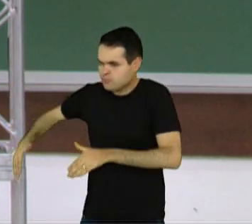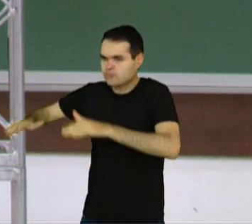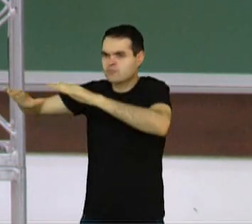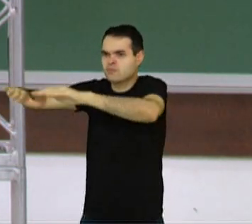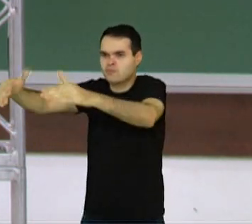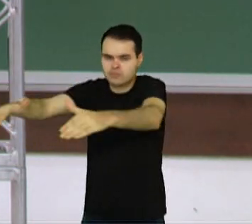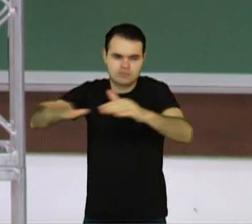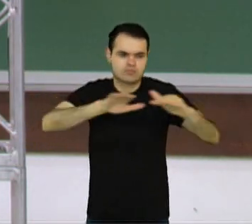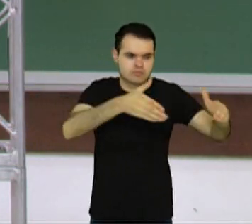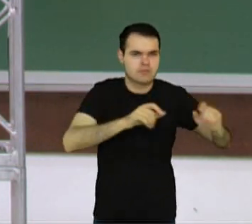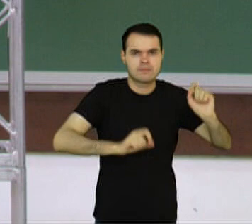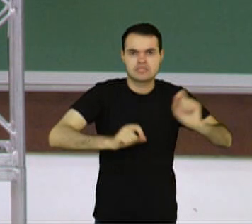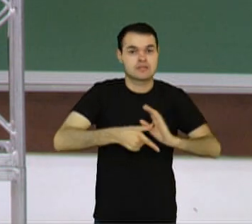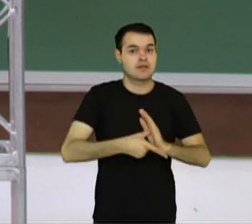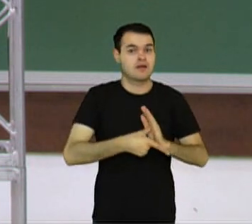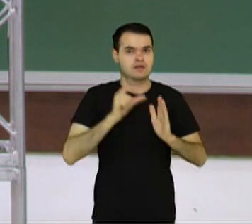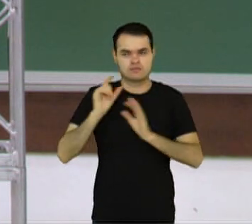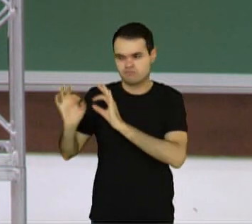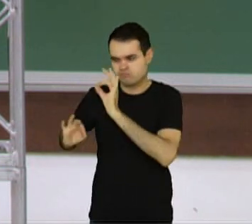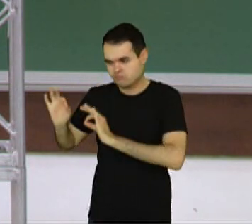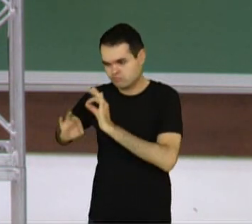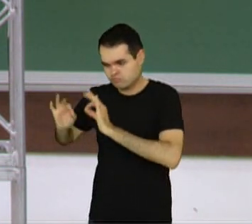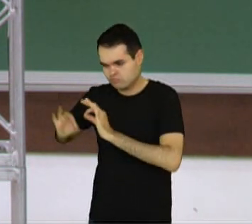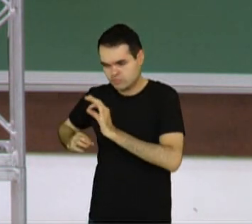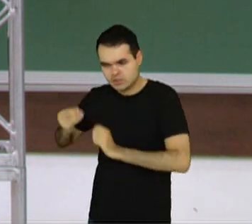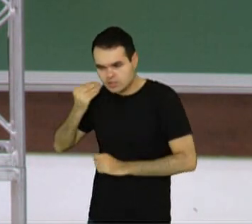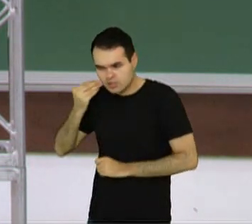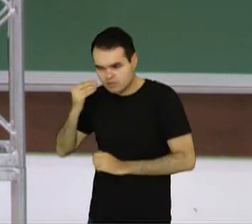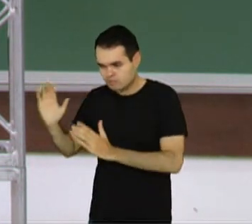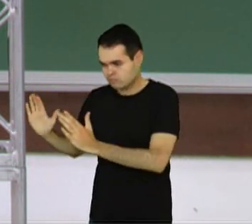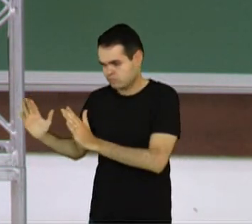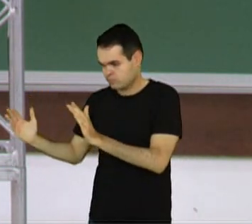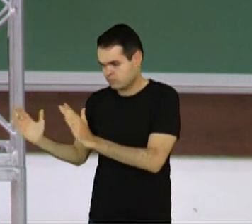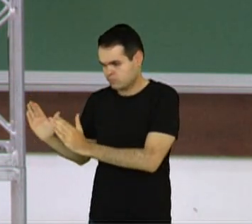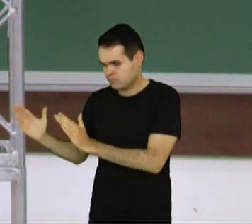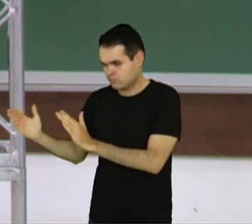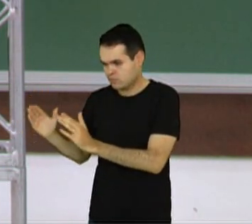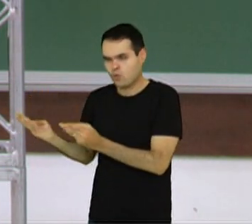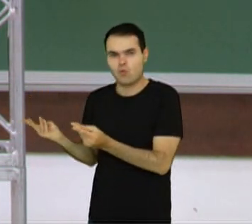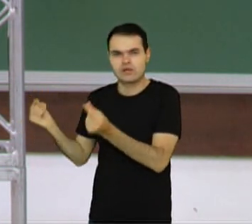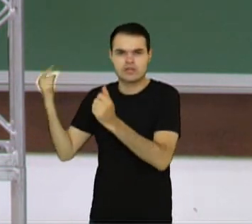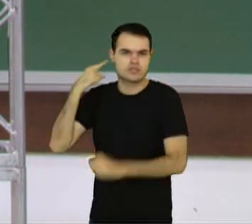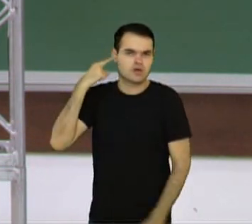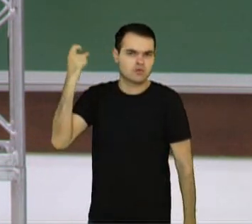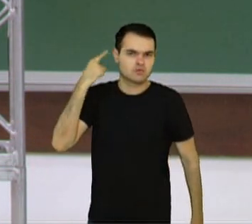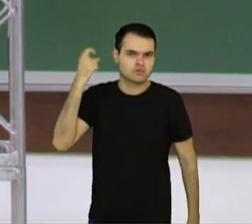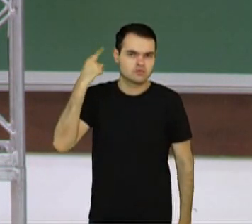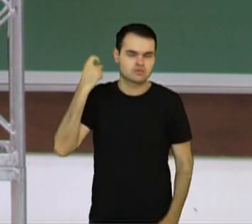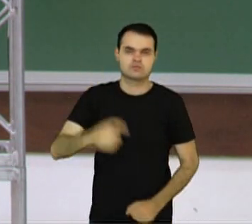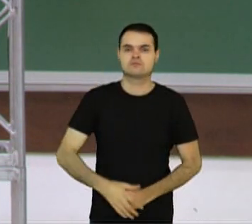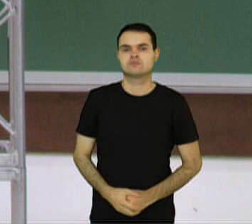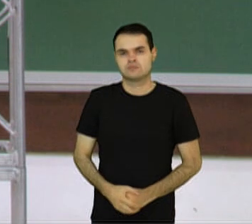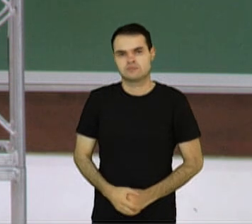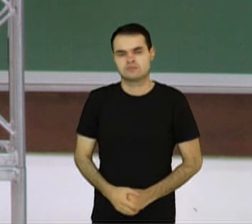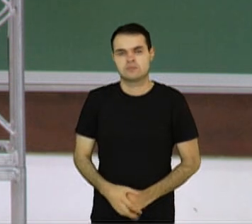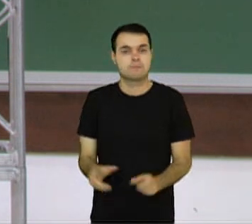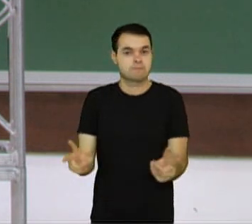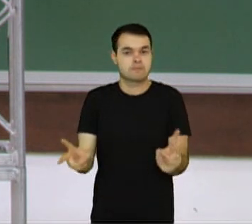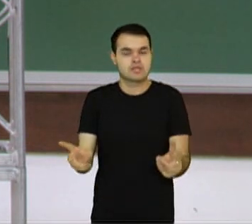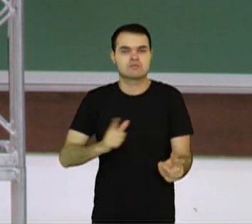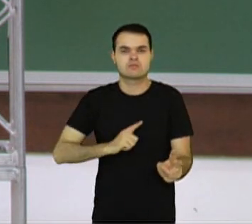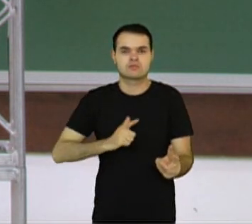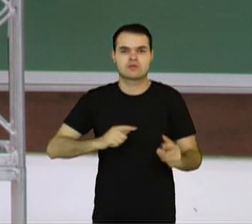esse assessoramento antes, para que daí na hora do show você consiga ter qualidade auditiva, certo? O mesmo fenômeno tem